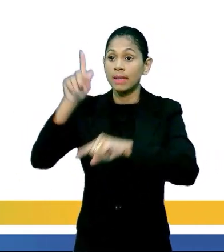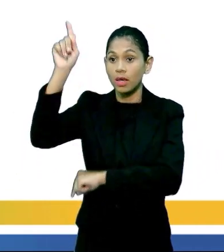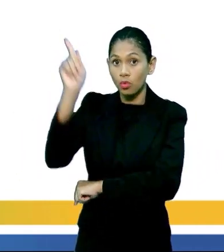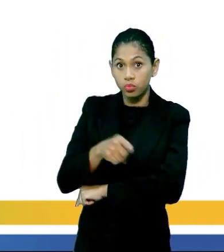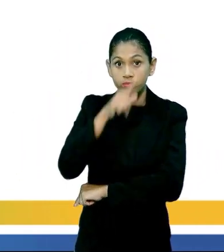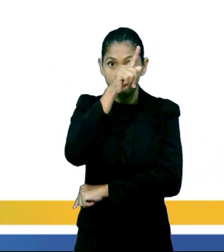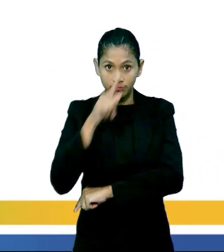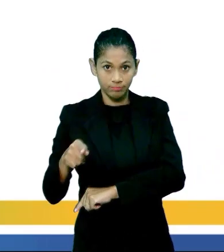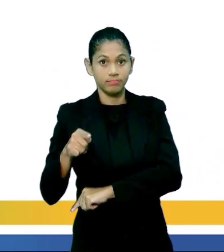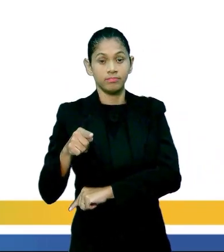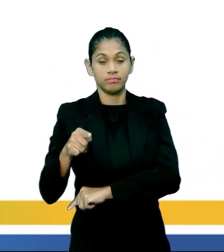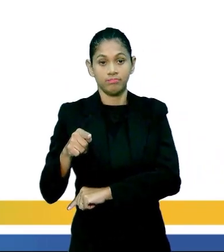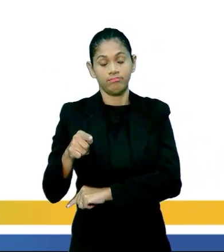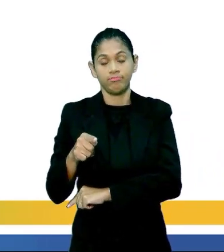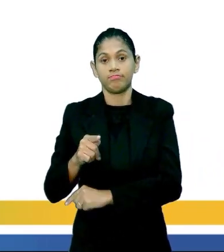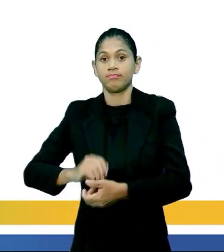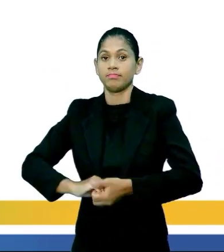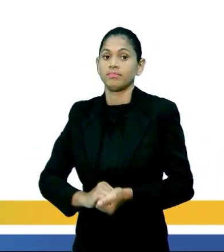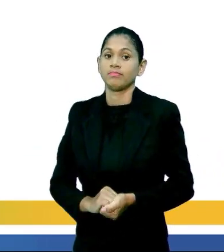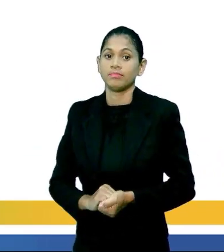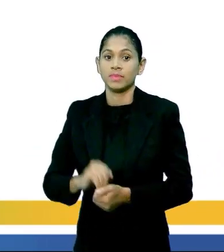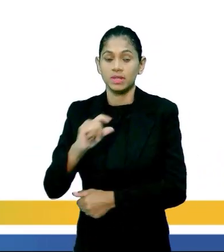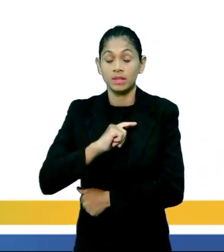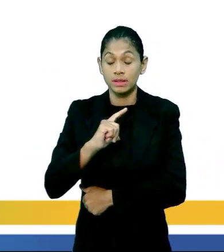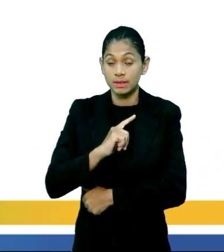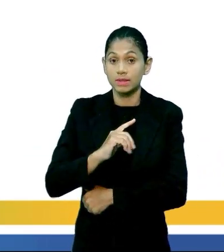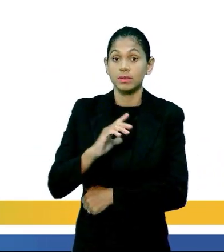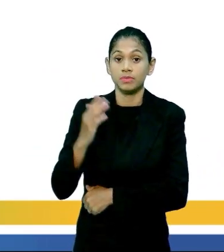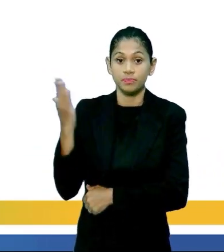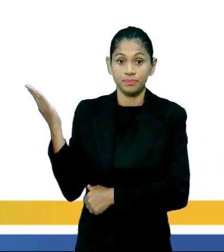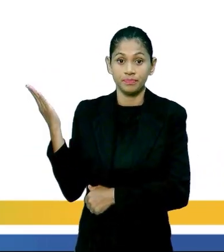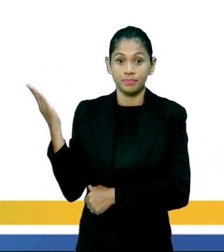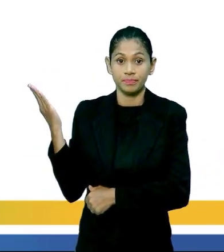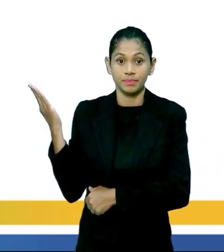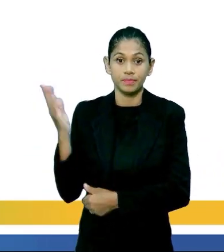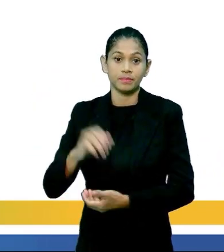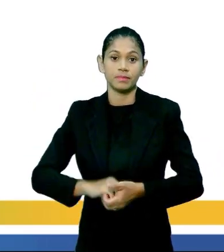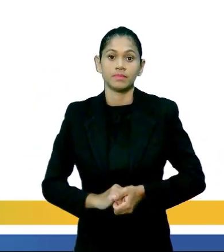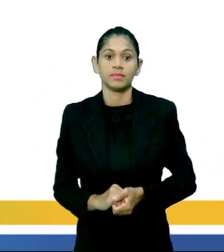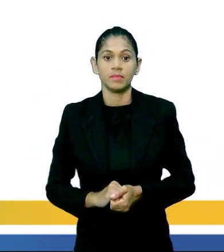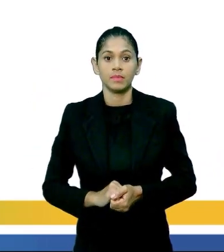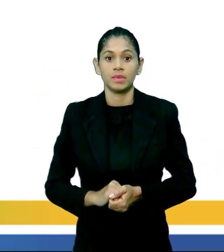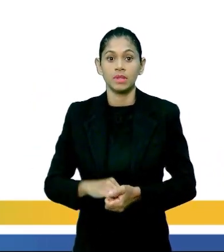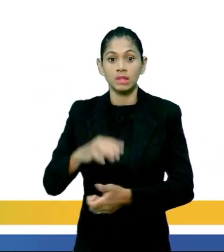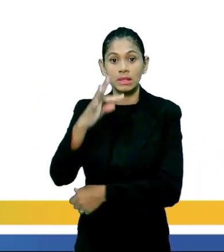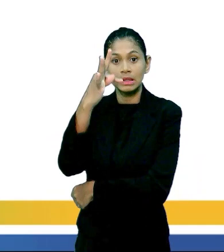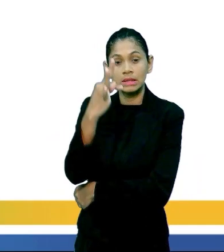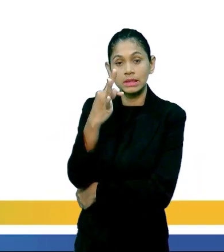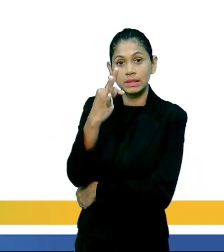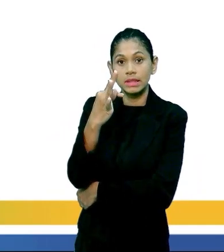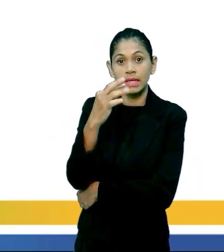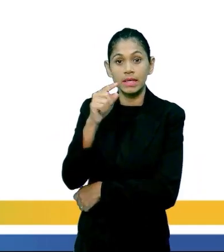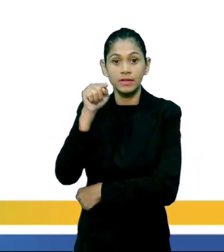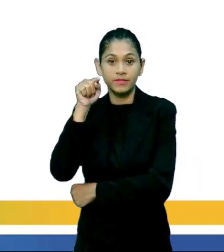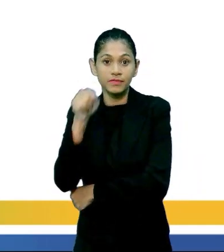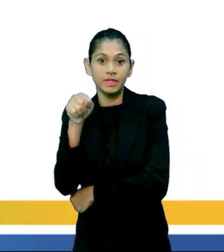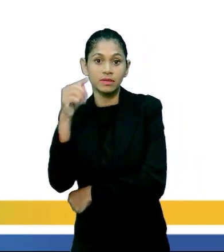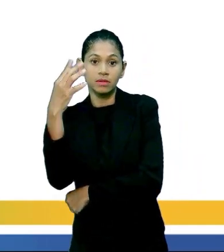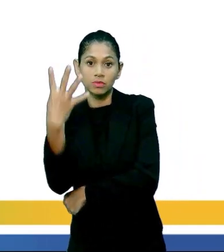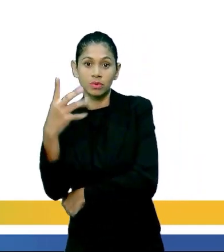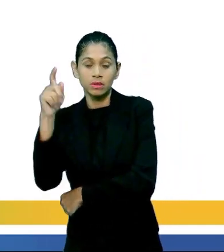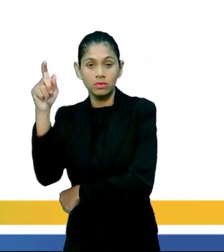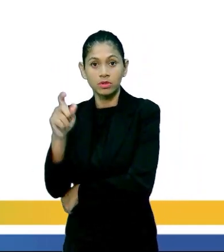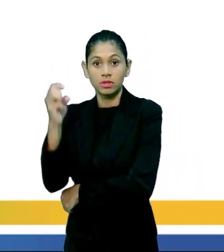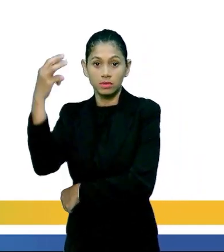aí, tendo então da seguinte maneira, t vezes 4x ao cubo igual